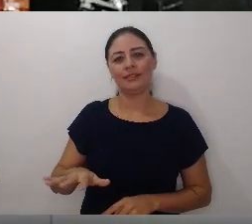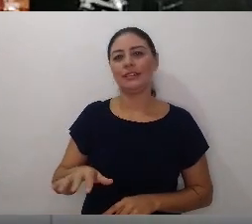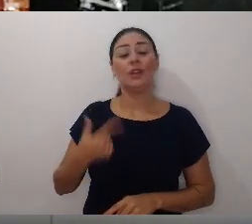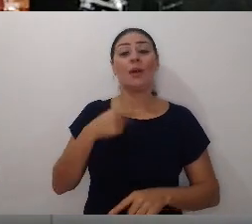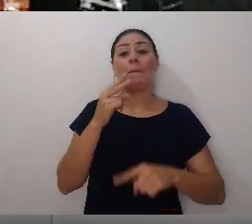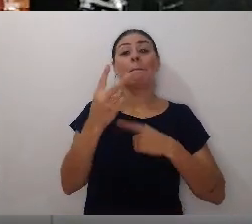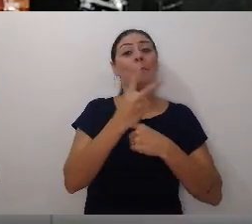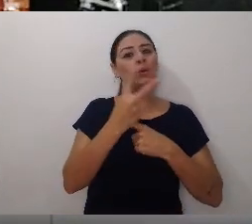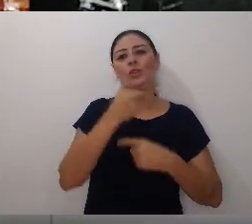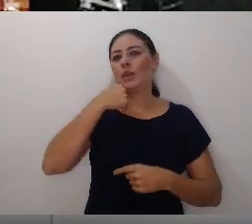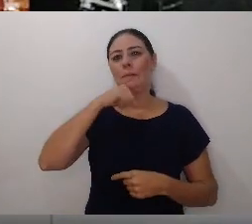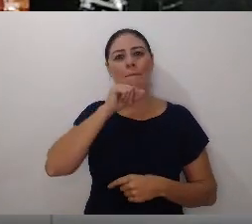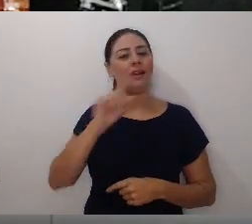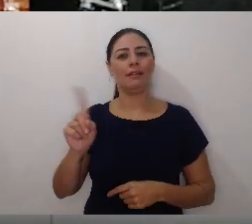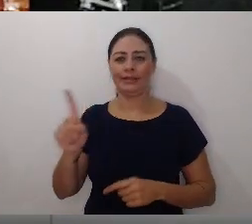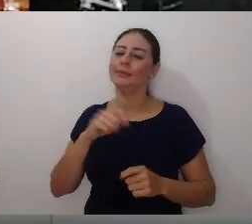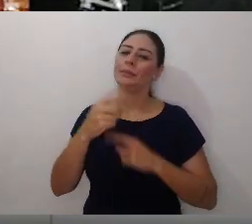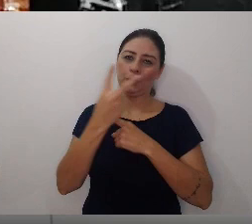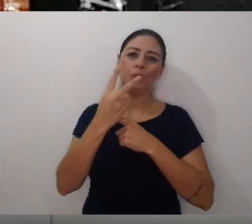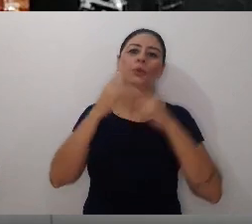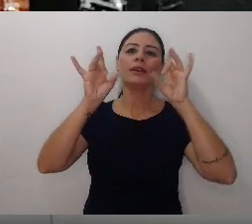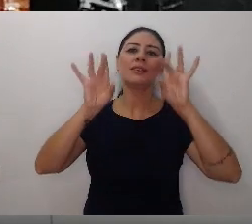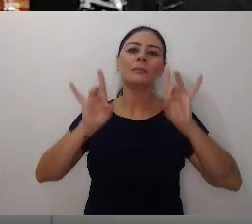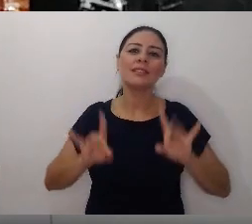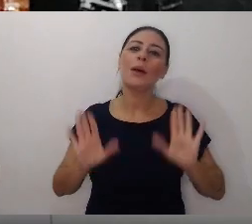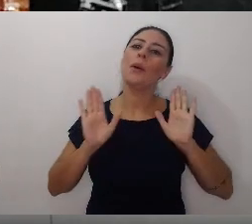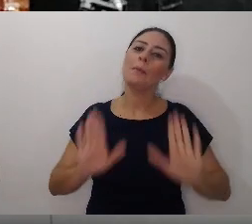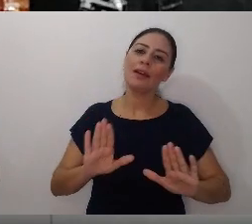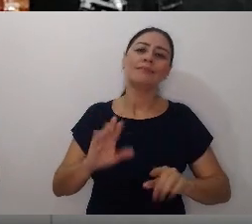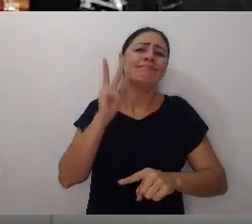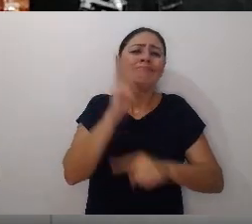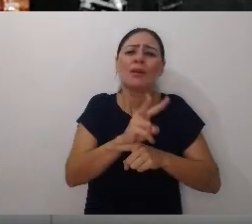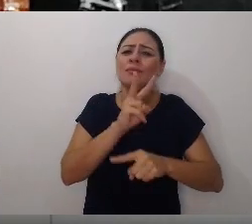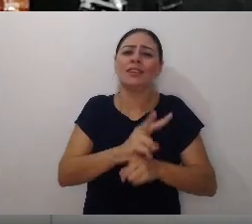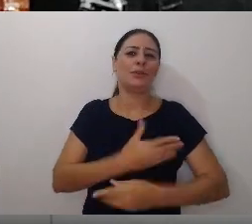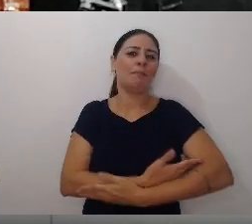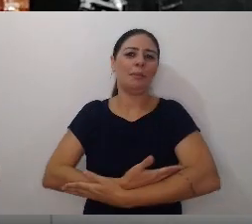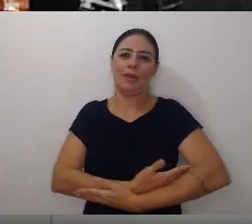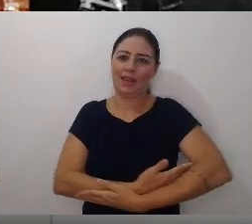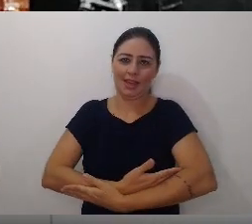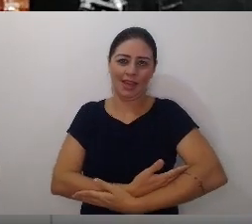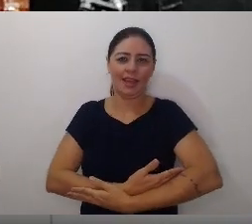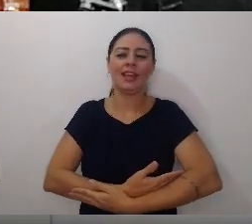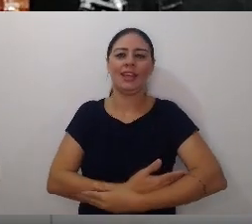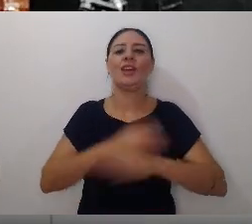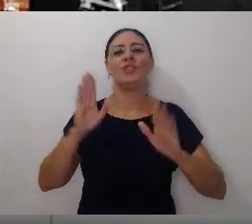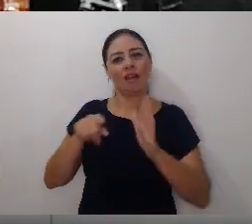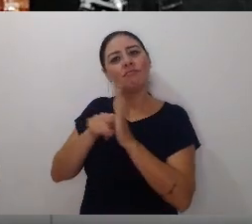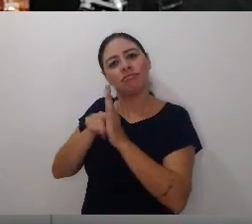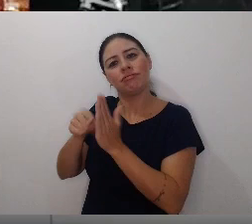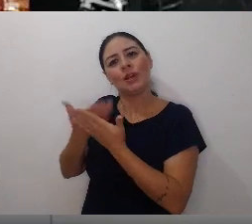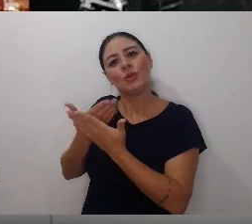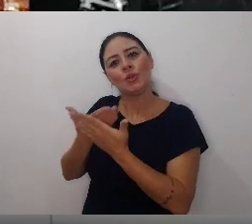que a amamentação, protege a criança. Não vai proteger tanto a mãe. A mãe vai